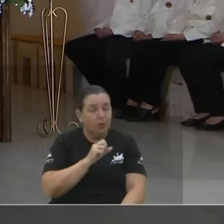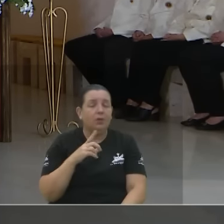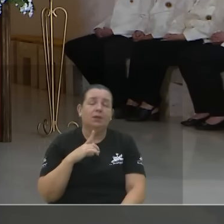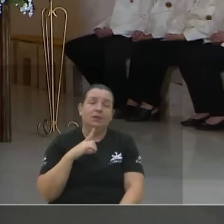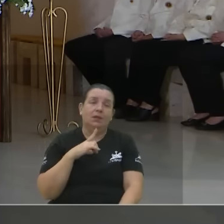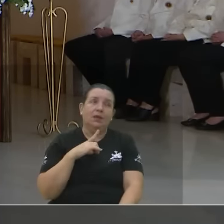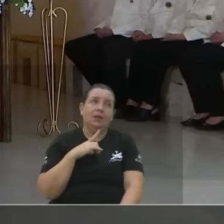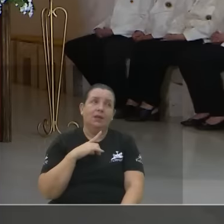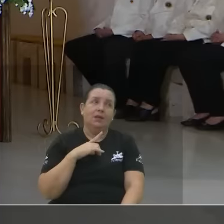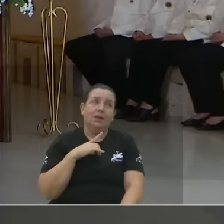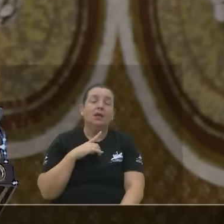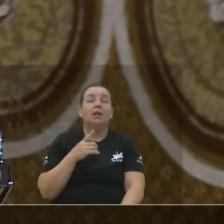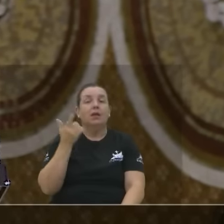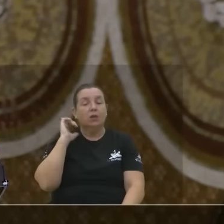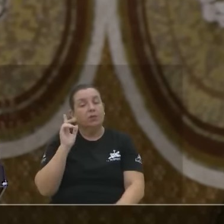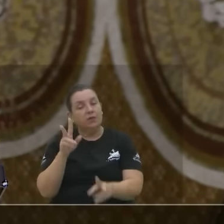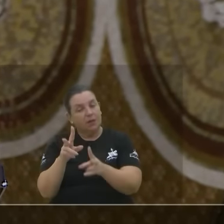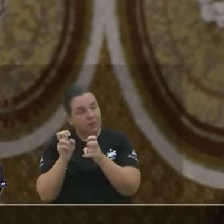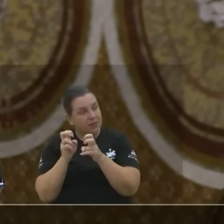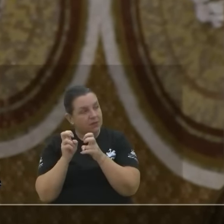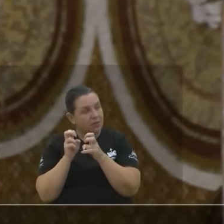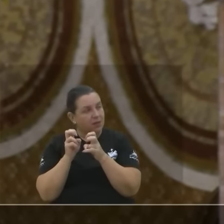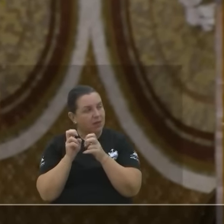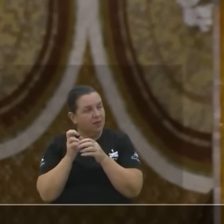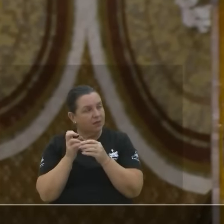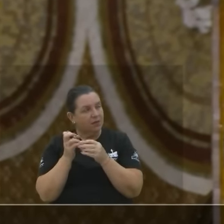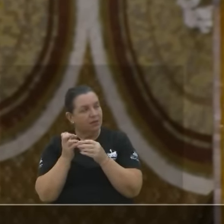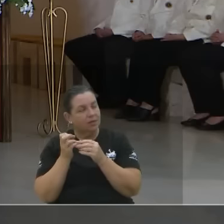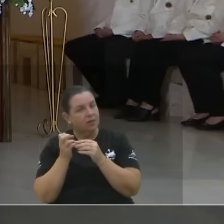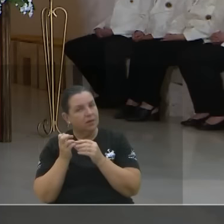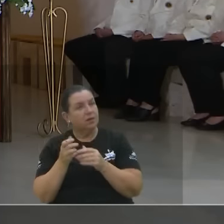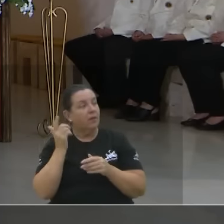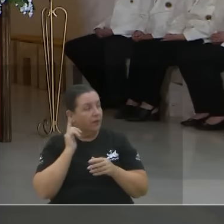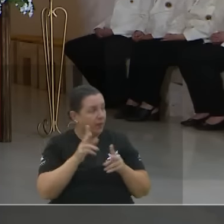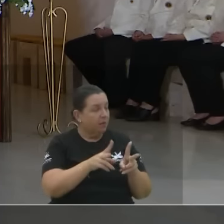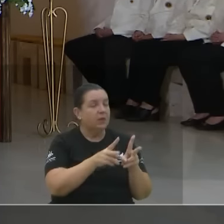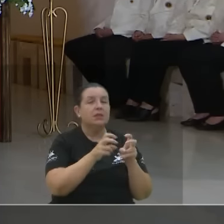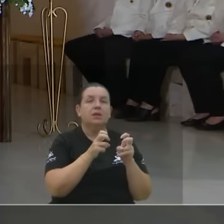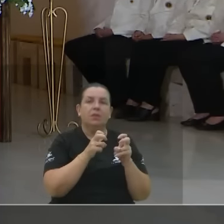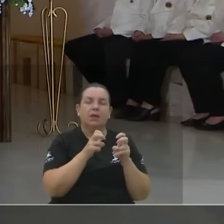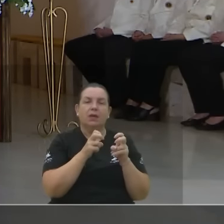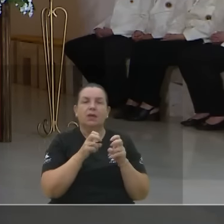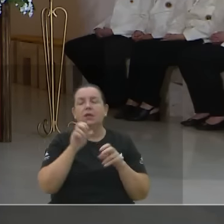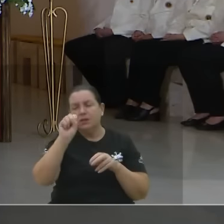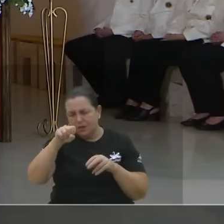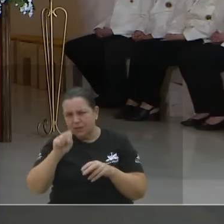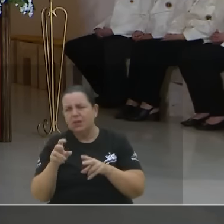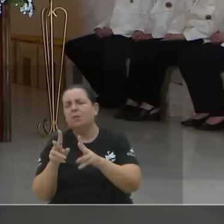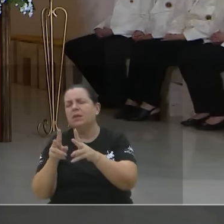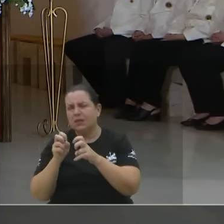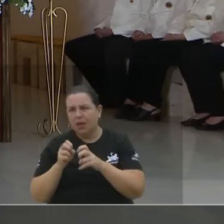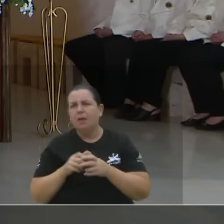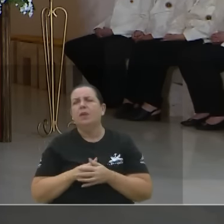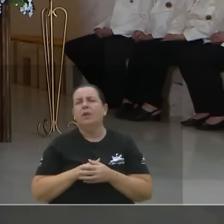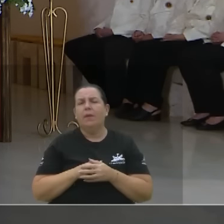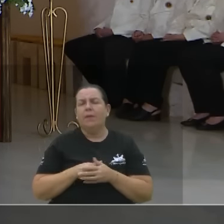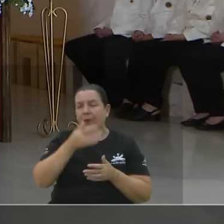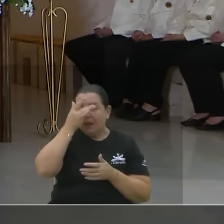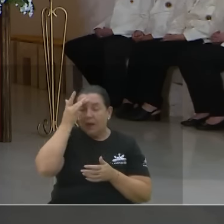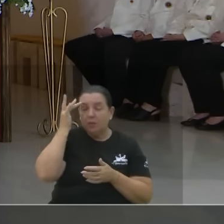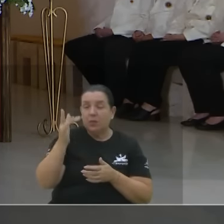E se percebe isso numa empresa? Você percebe isso? Percebe ou não percebe? Percebe. A pessoa